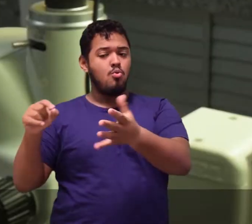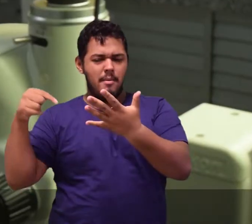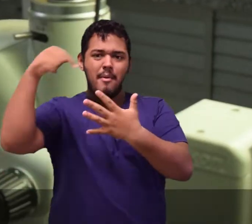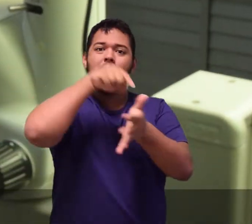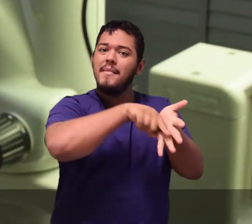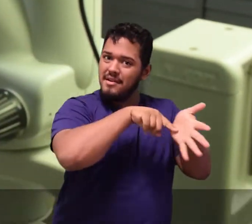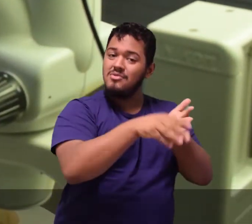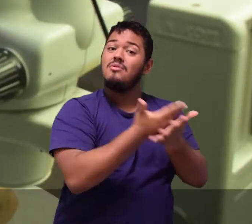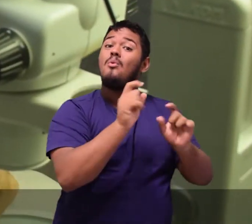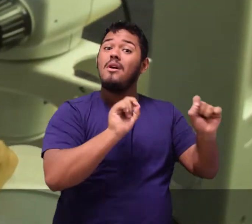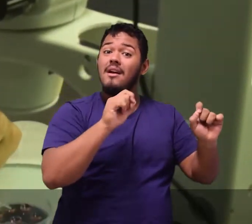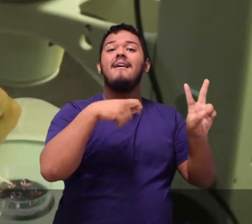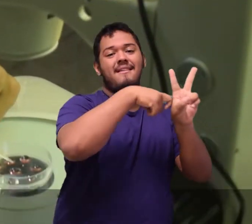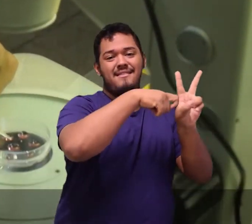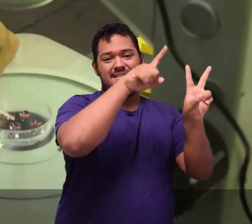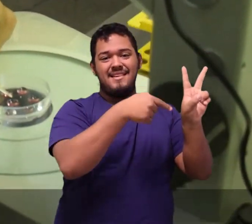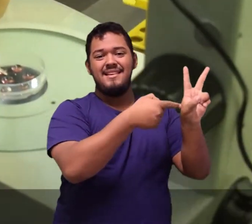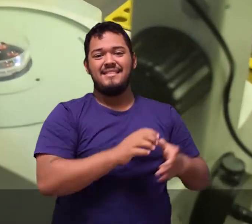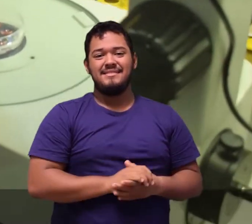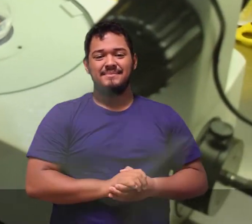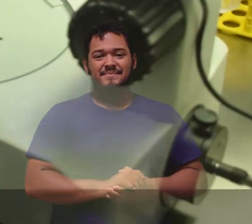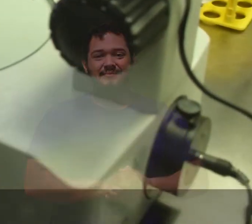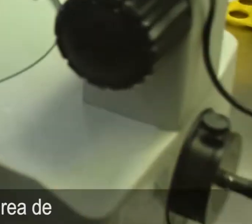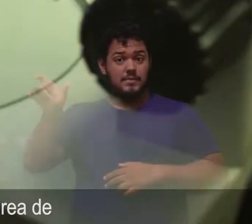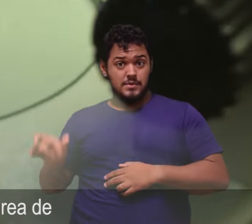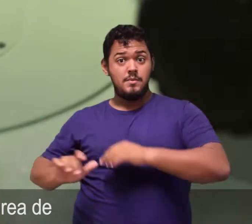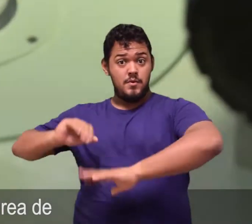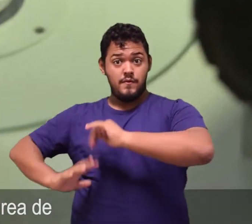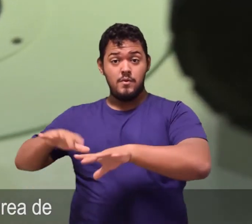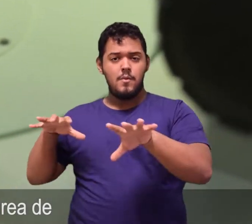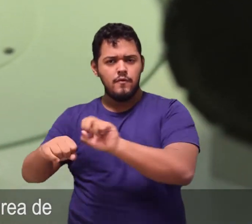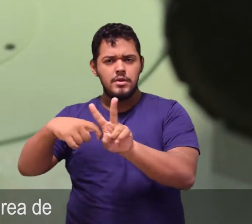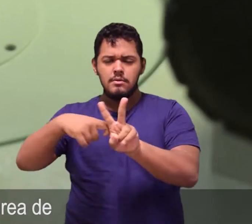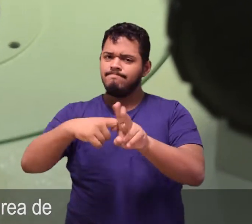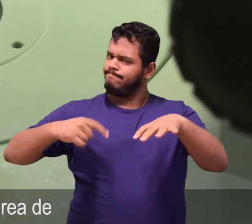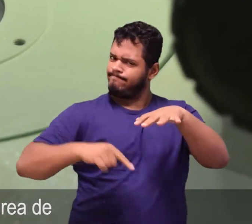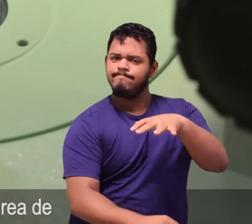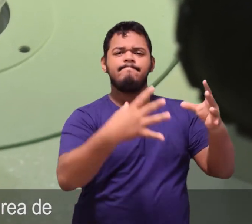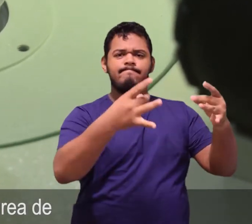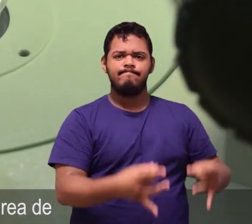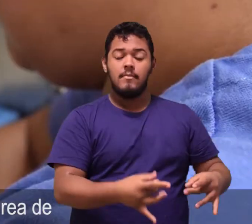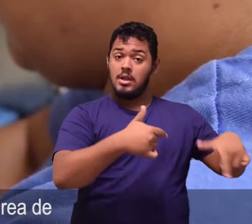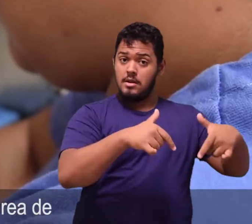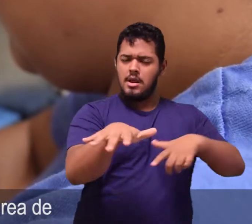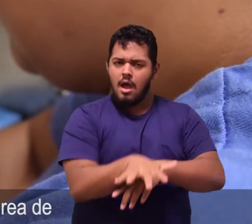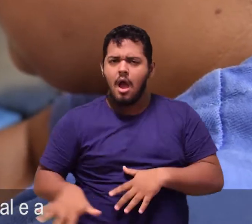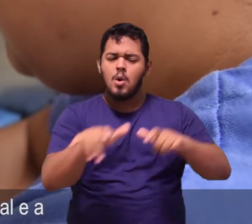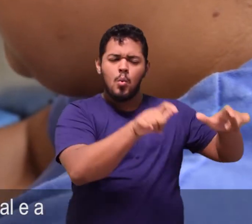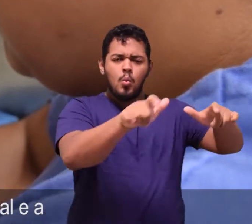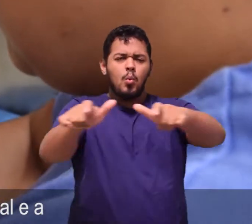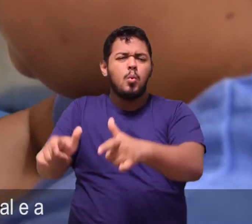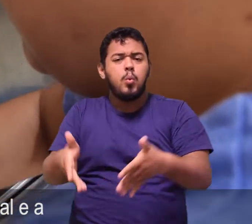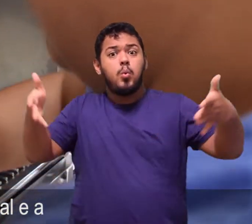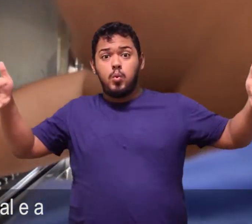todos são objeto de estudo da medicina veterinária. Este profissional tem uma ampla formação com uma área de